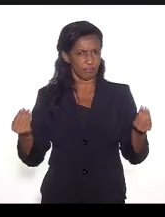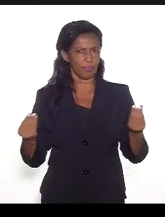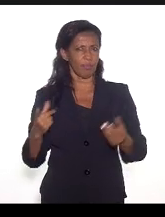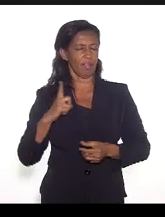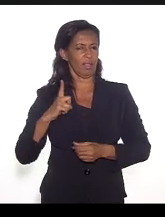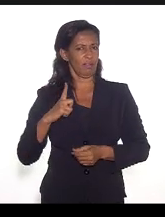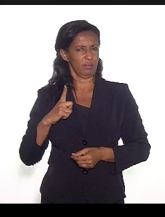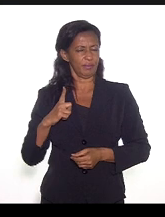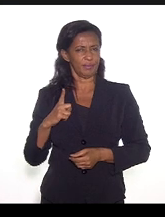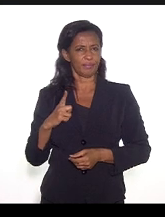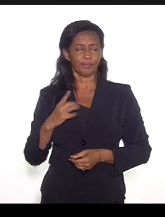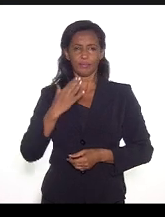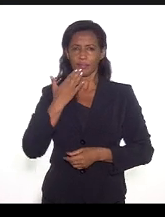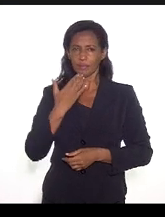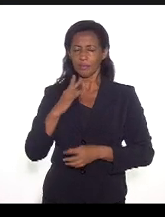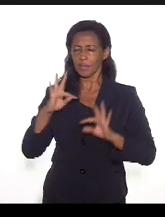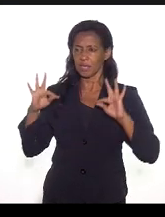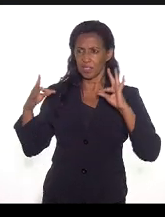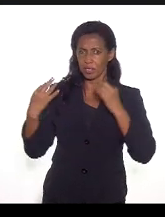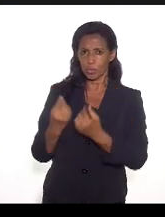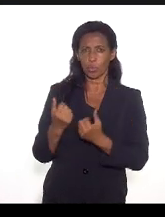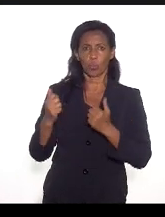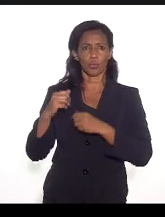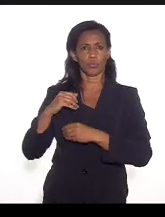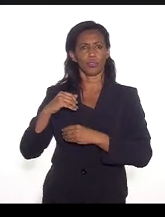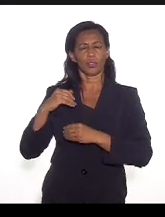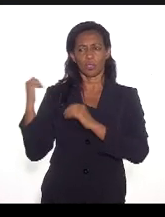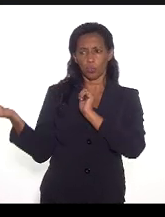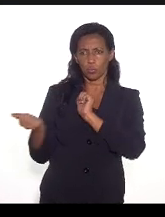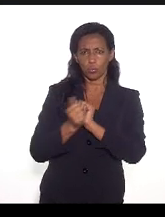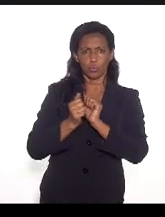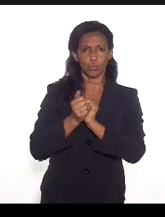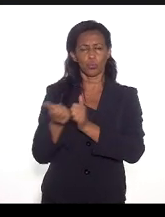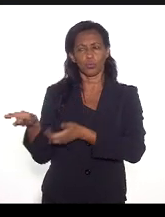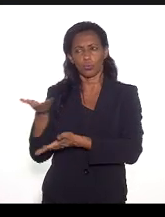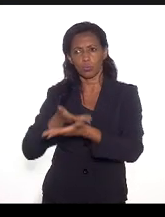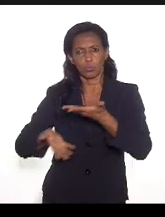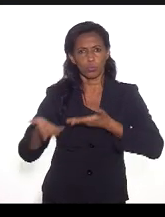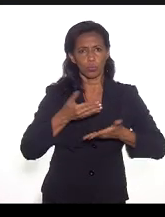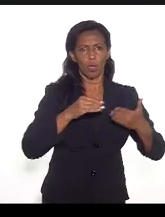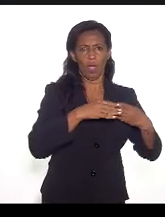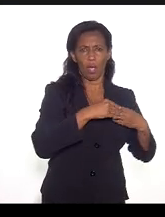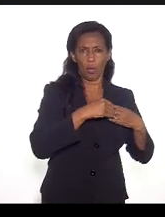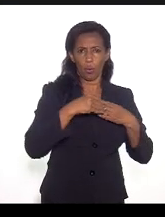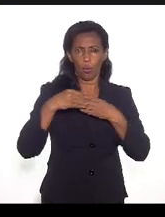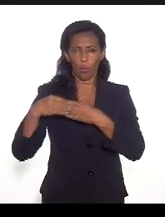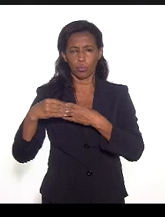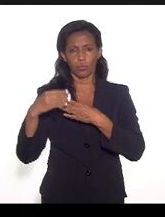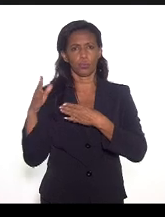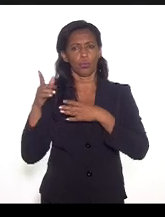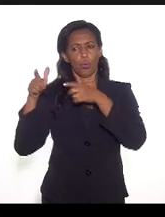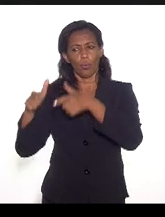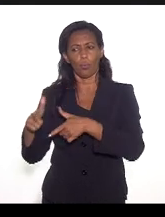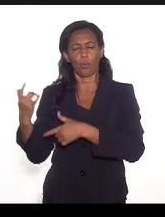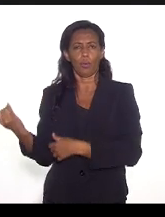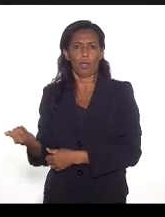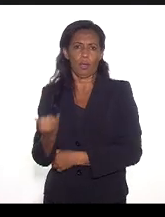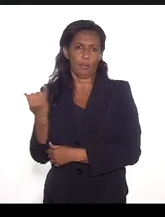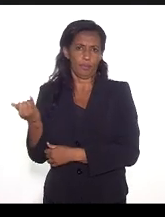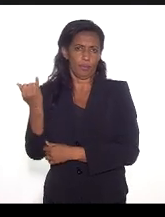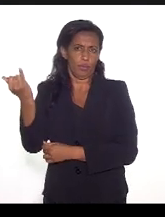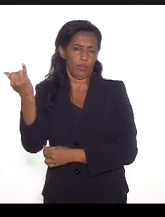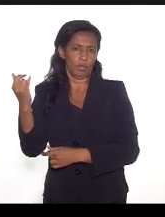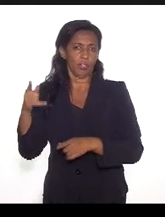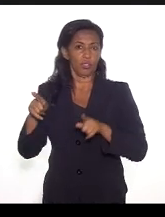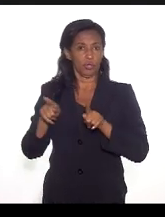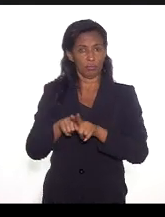torcido bastante para que todos que estejam agora envolvidos diretamente a conduzam à direção importante. E, finalmente, eu